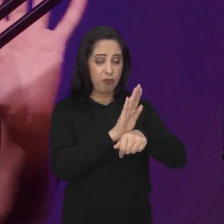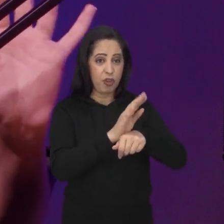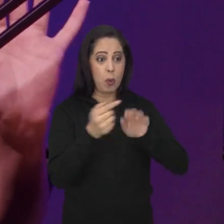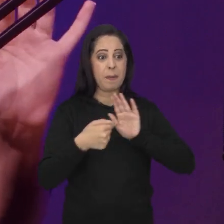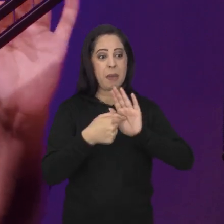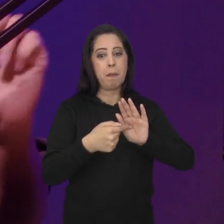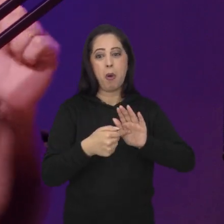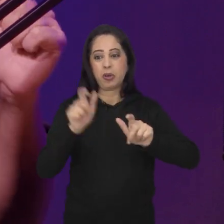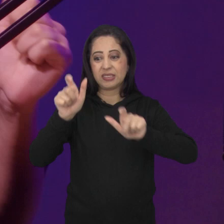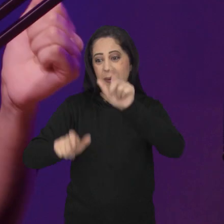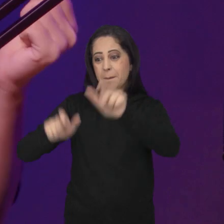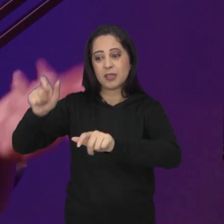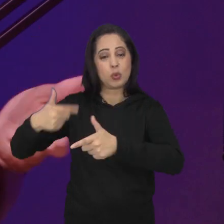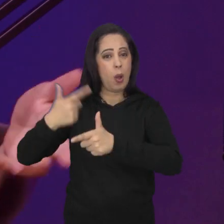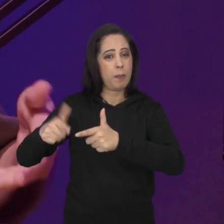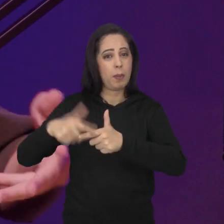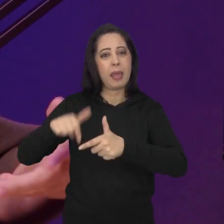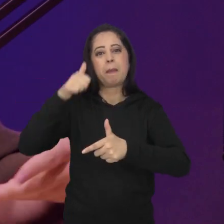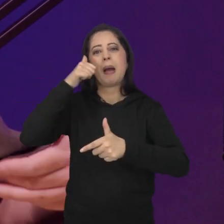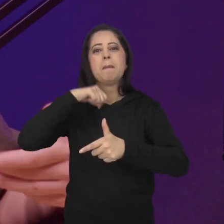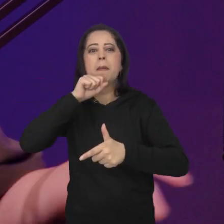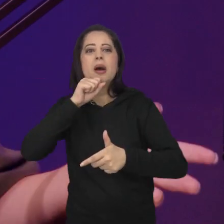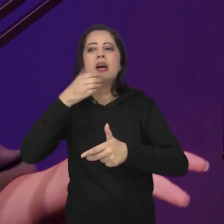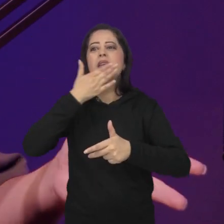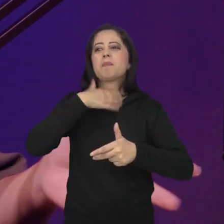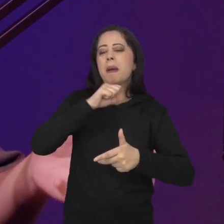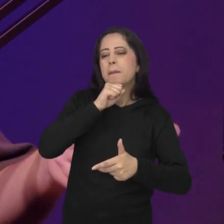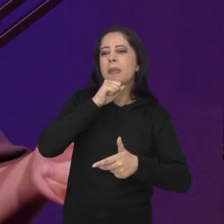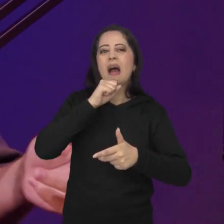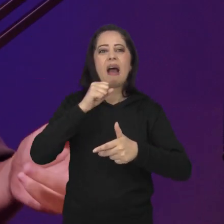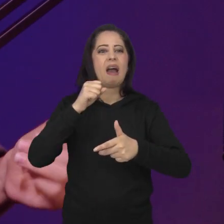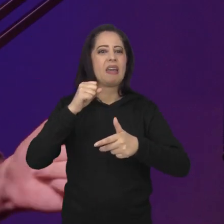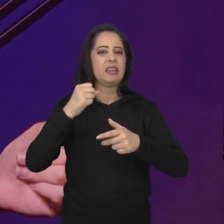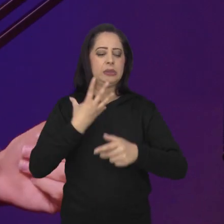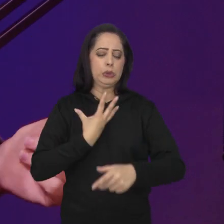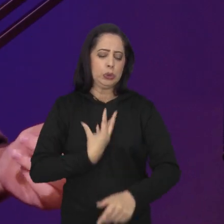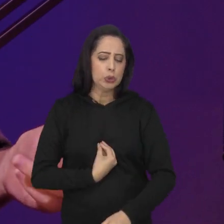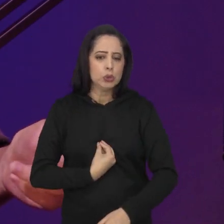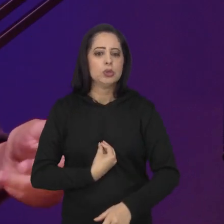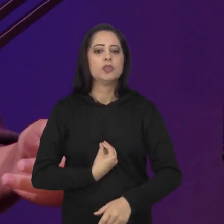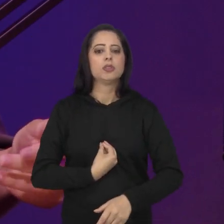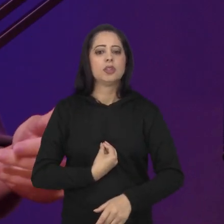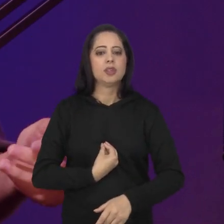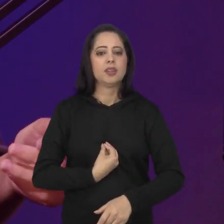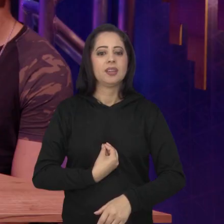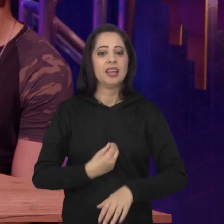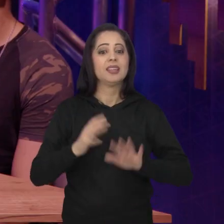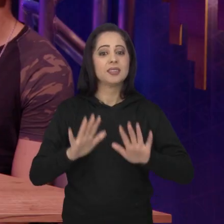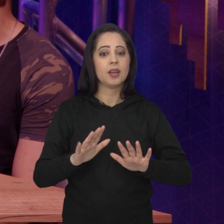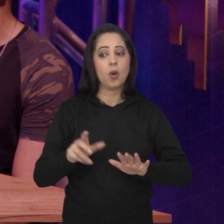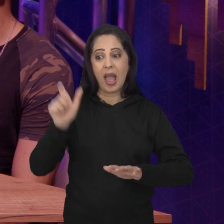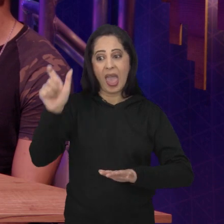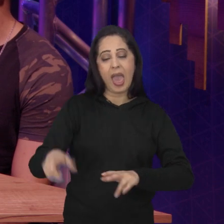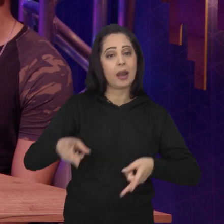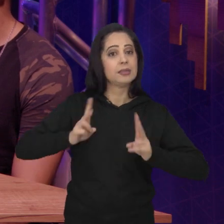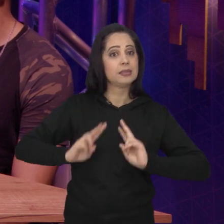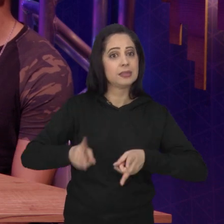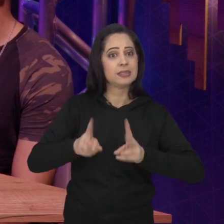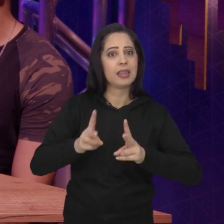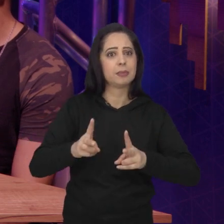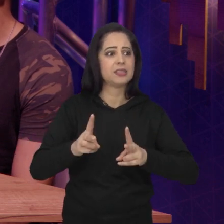pessoas problemáticas. Tem um pai que tá frustradíssimo com o trabalho, uma mãe que tenta controlar, assim, não controlar as